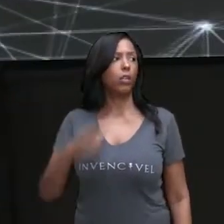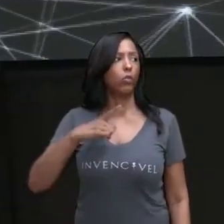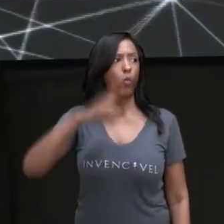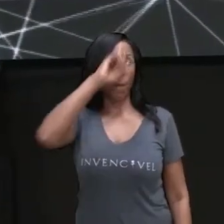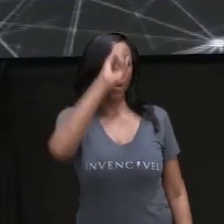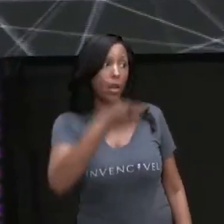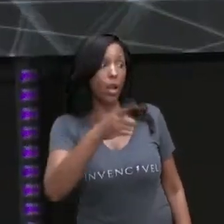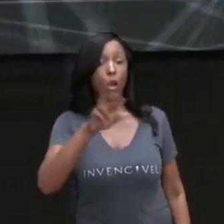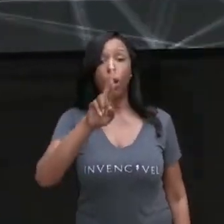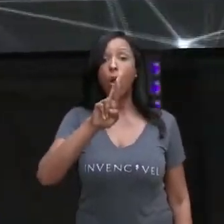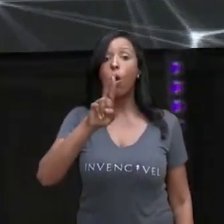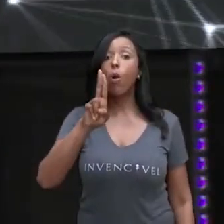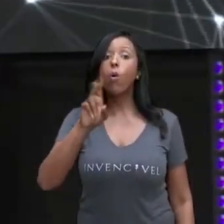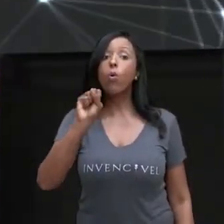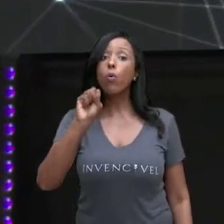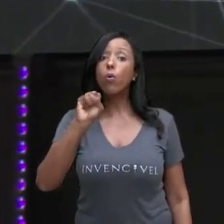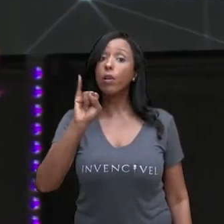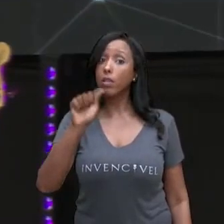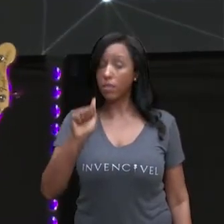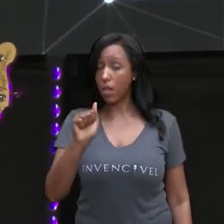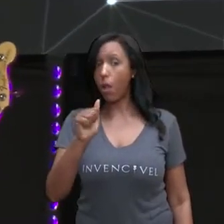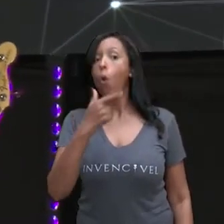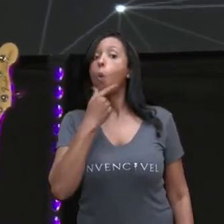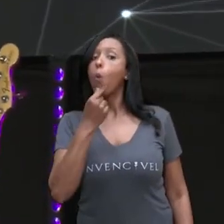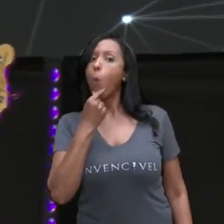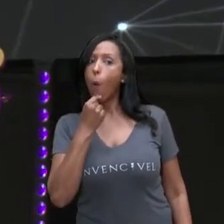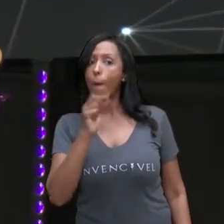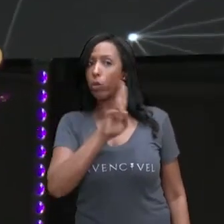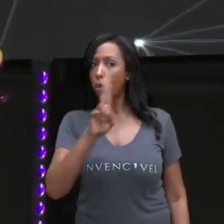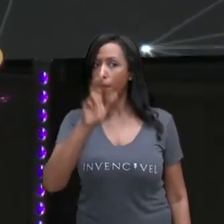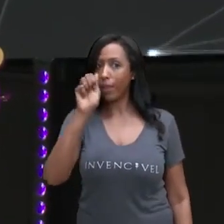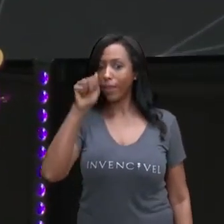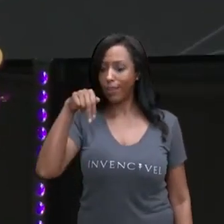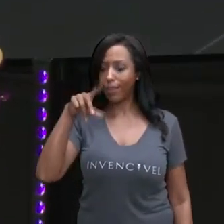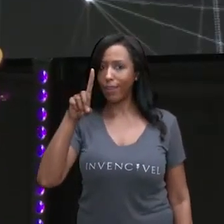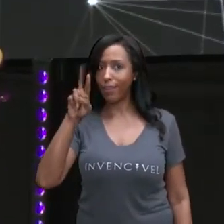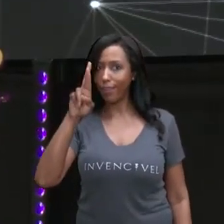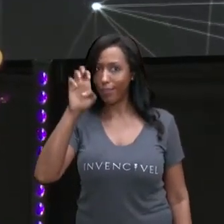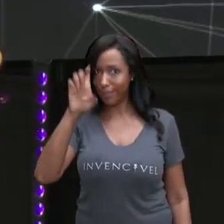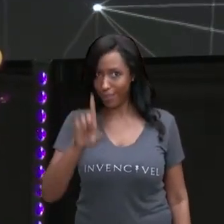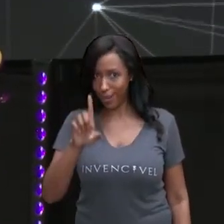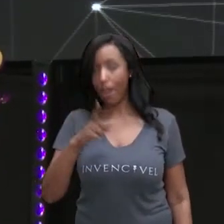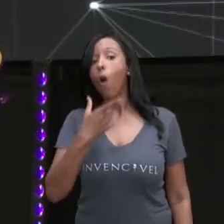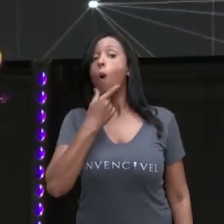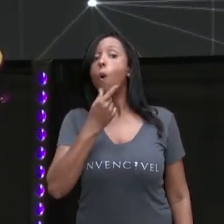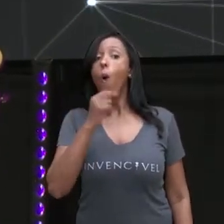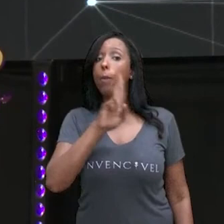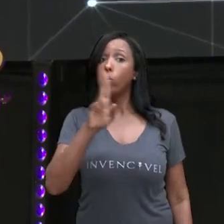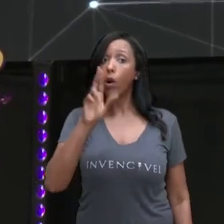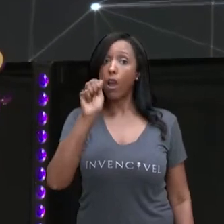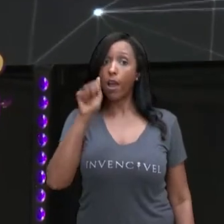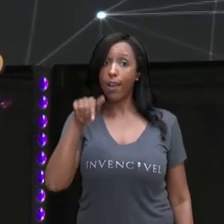Soviética. Um homem chamado Irmão André, quem já ouviu falar do Irmão André? Um homem, Irmão André,